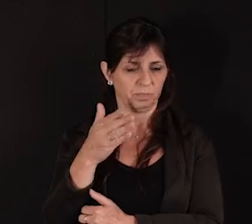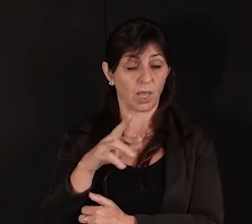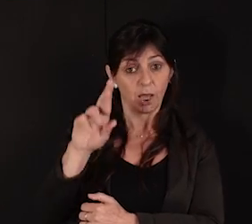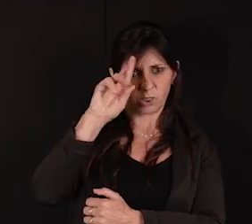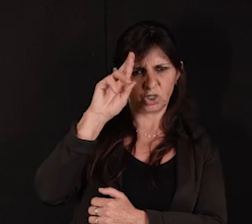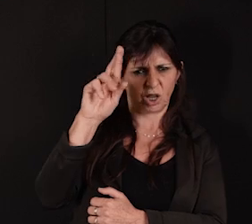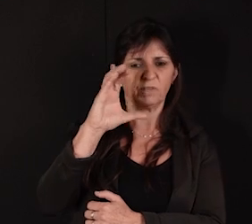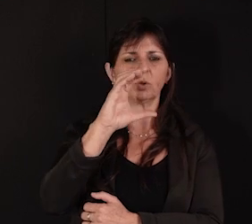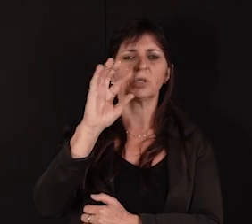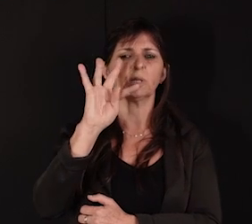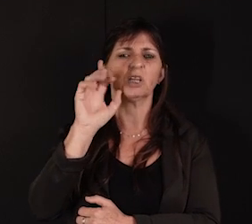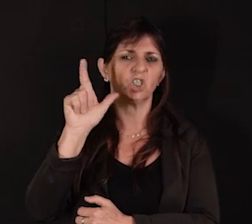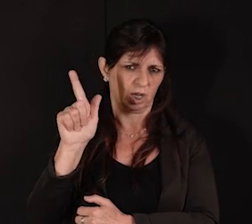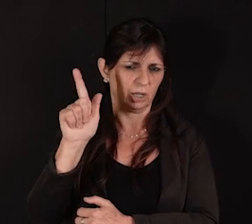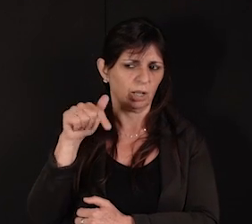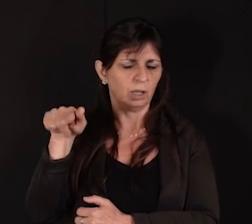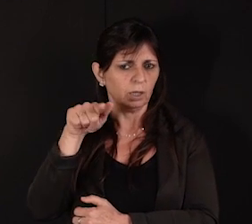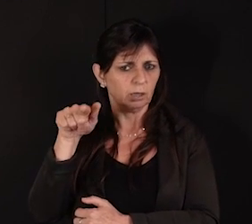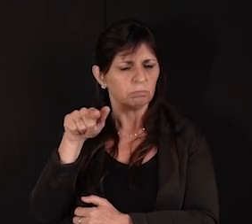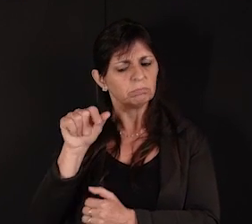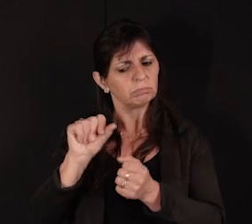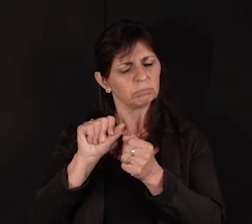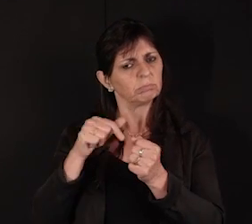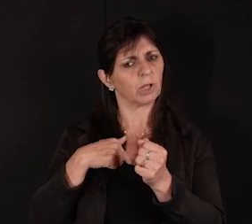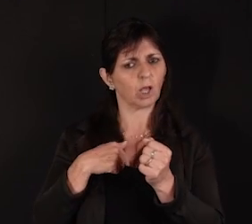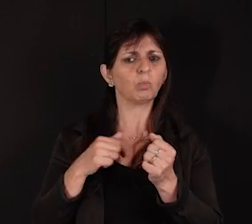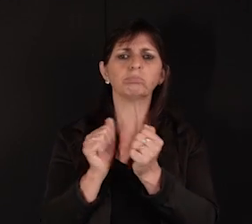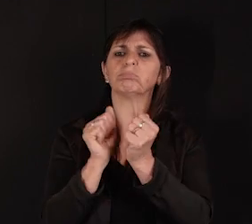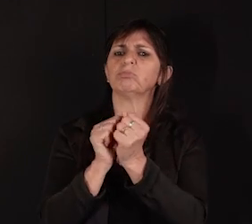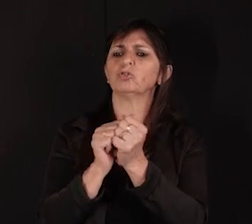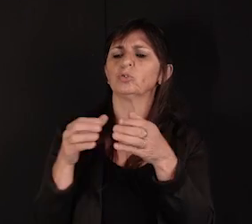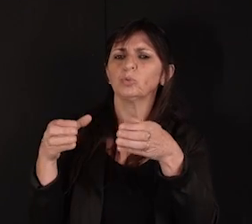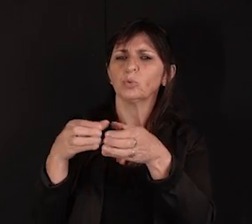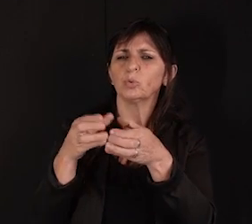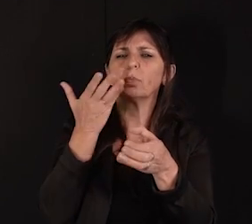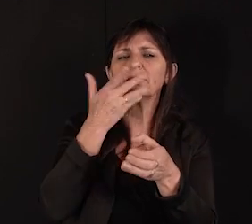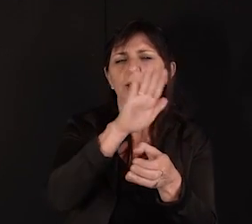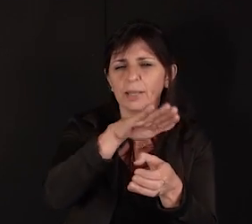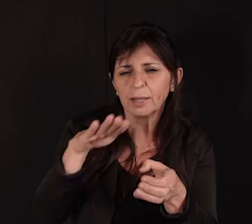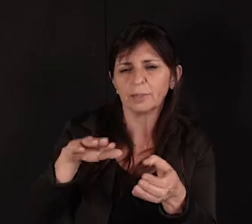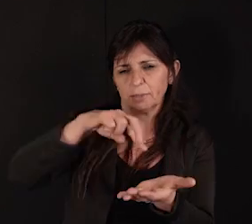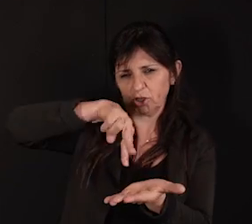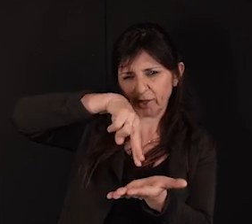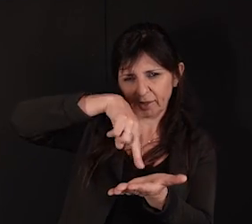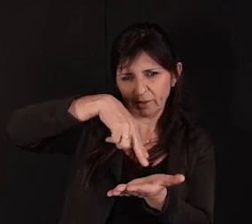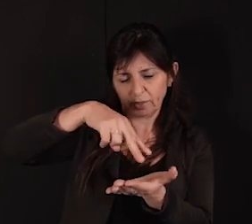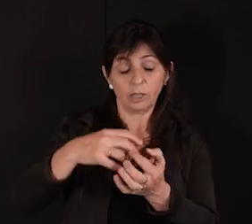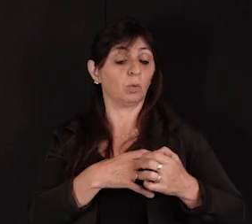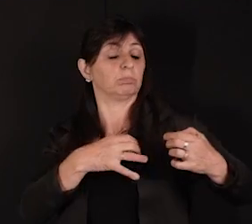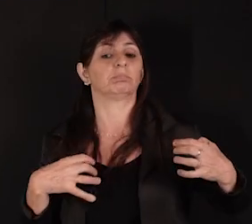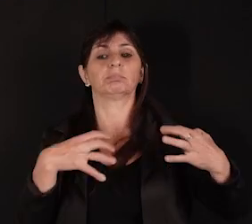ele me colocou para tocar na Invernada Mirim, Invernada de Dança do CTG.